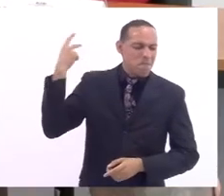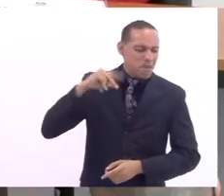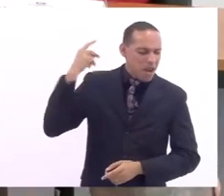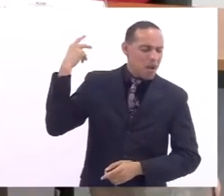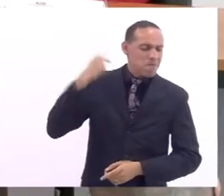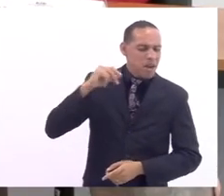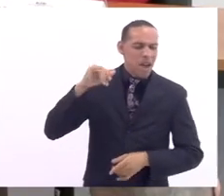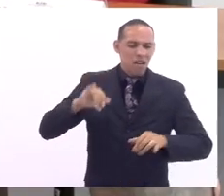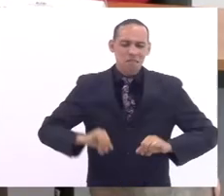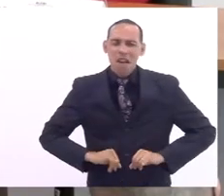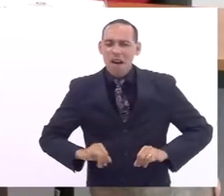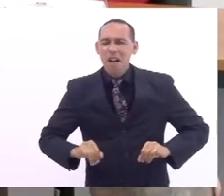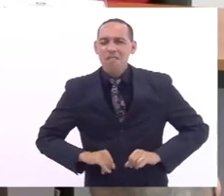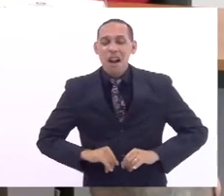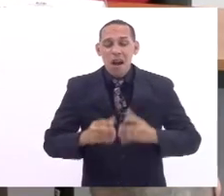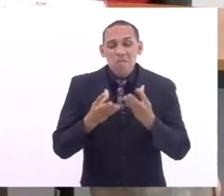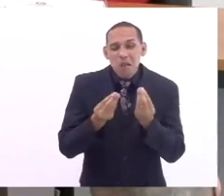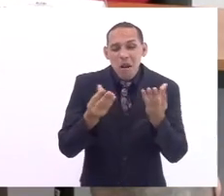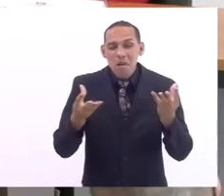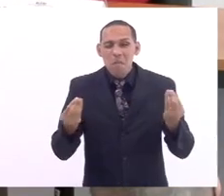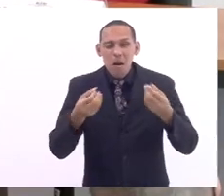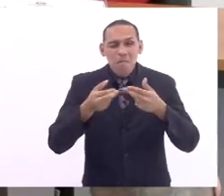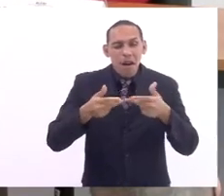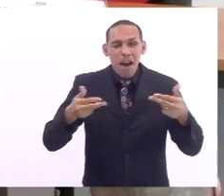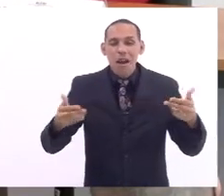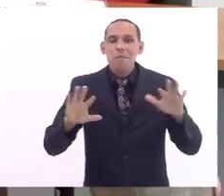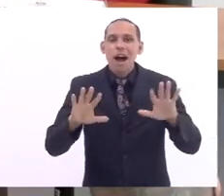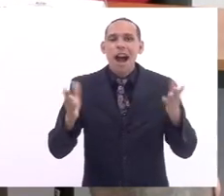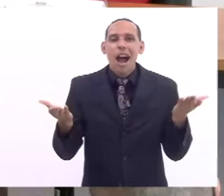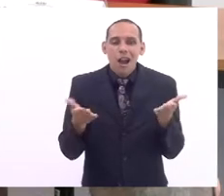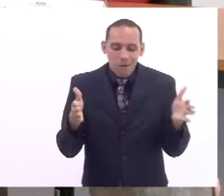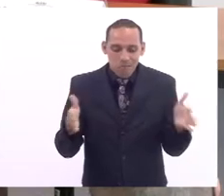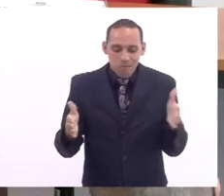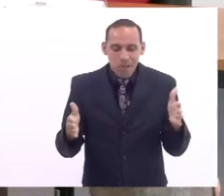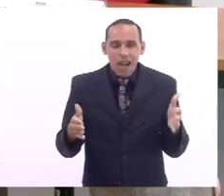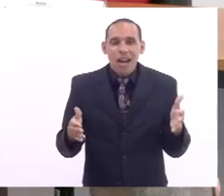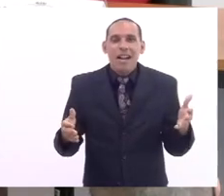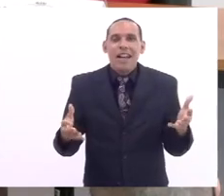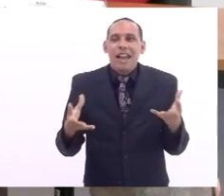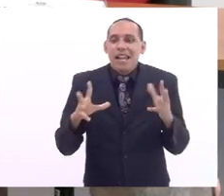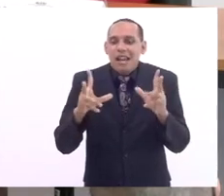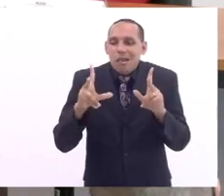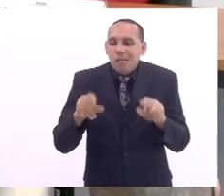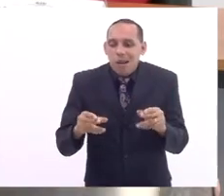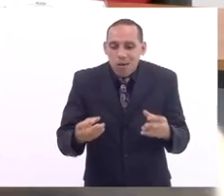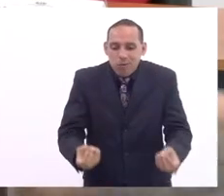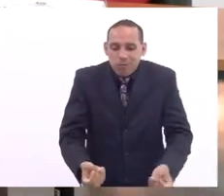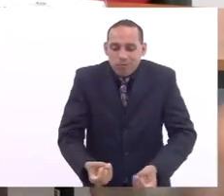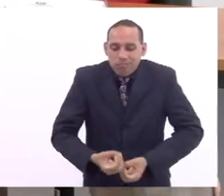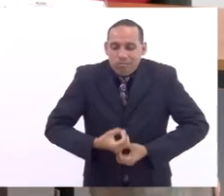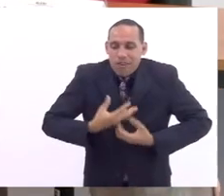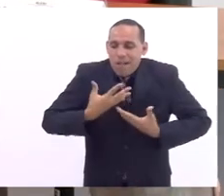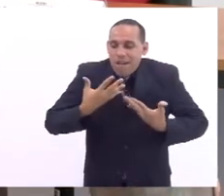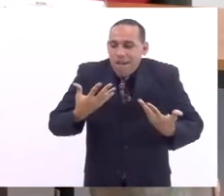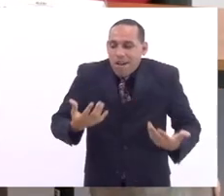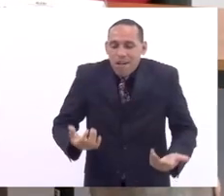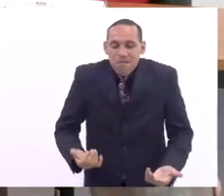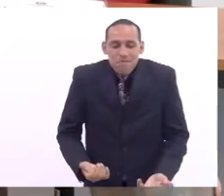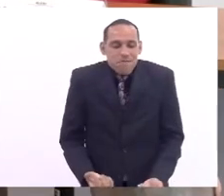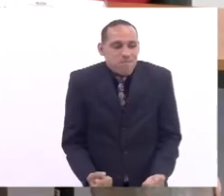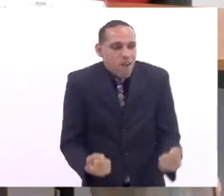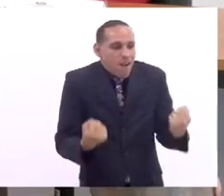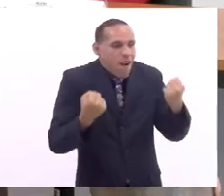nesse momento e eu acho que esse é o momento que eu espero que todo mundo sai daqui energizado né todo mundo saiu daqui esperançado